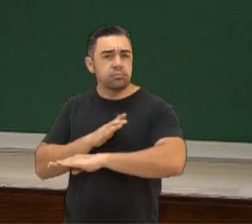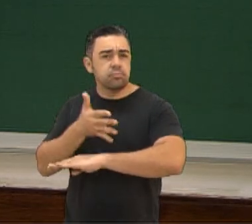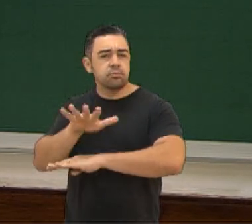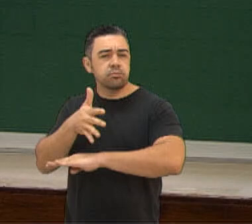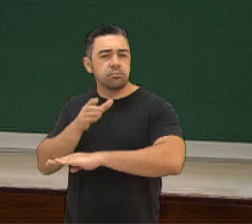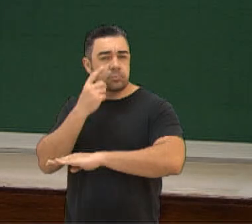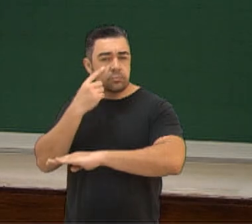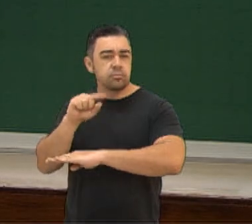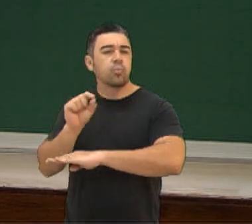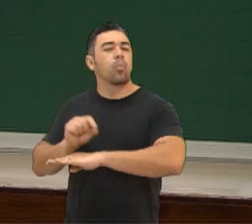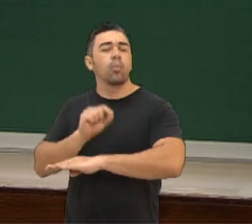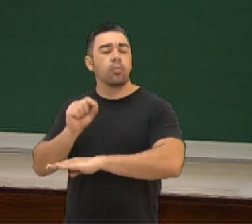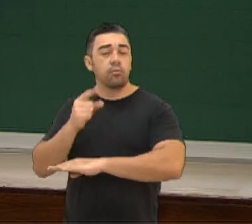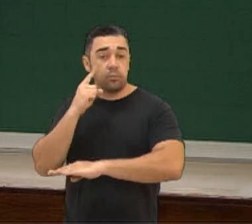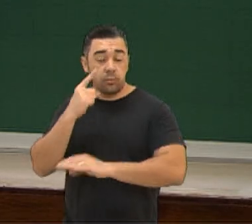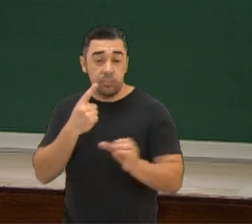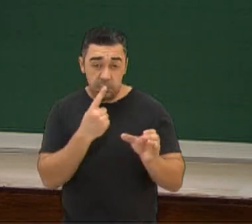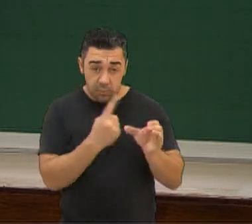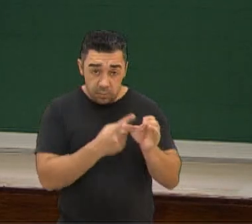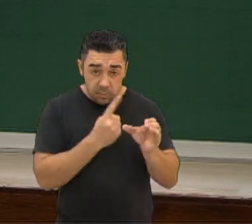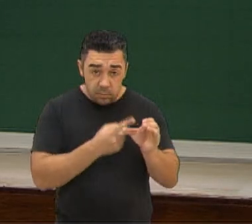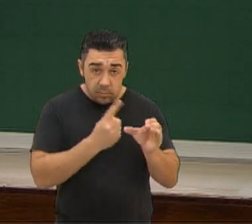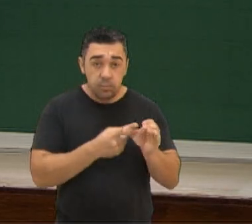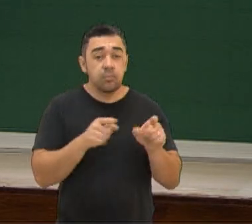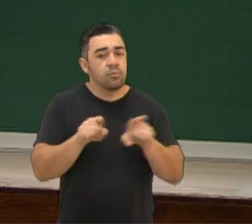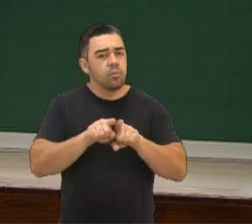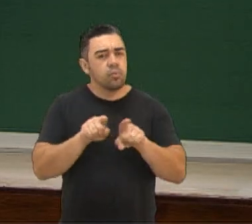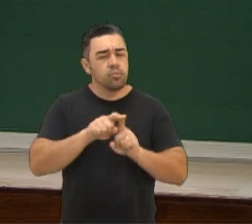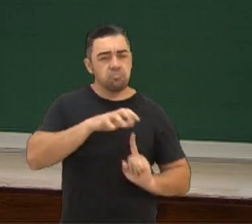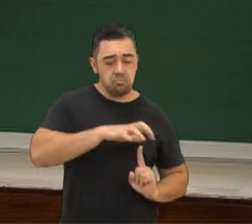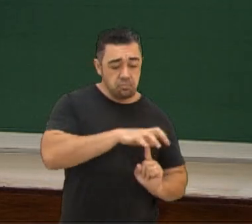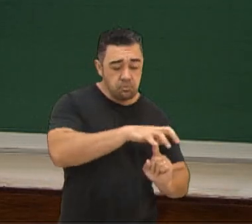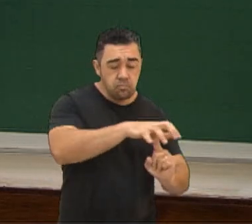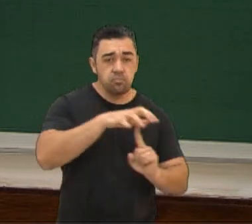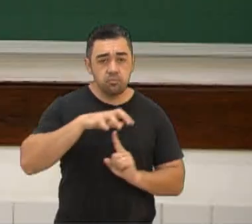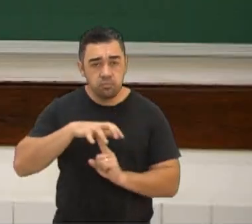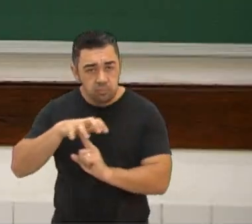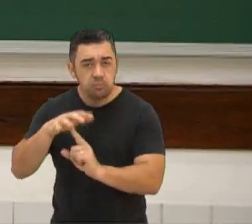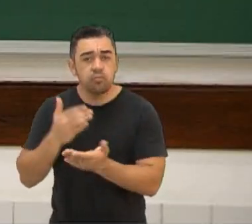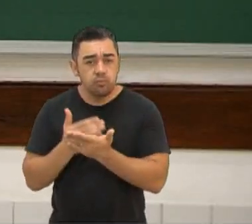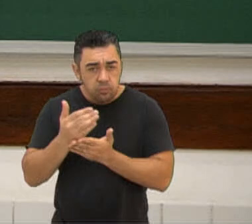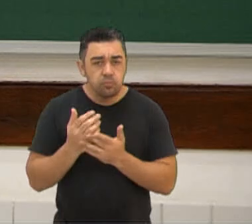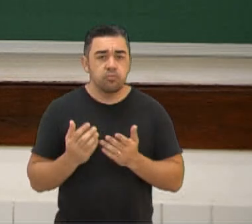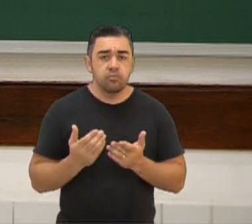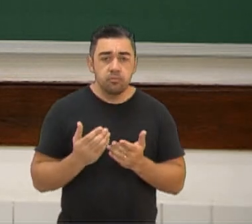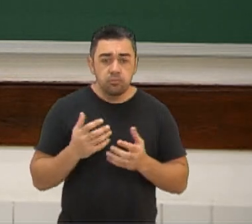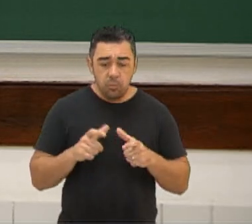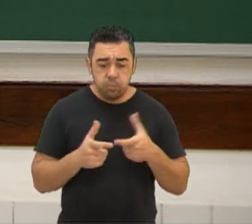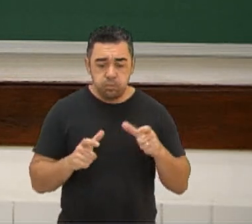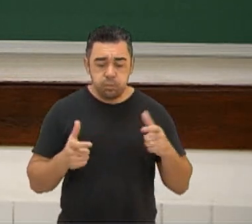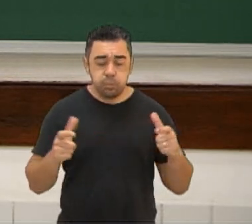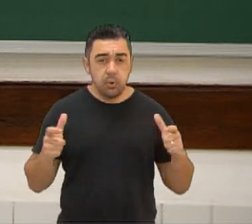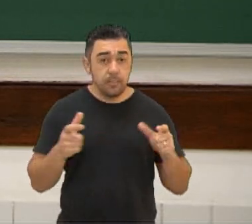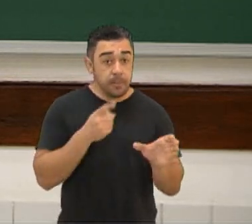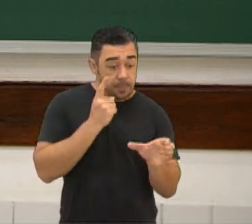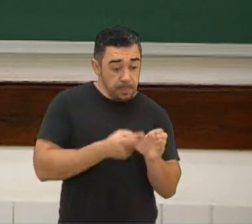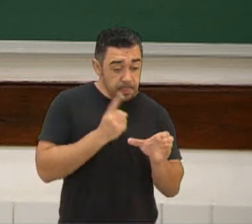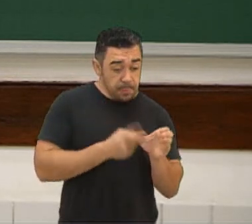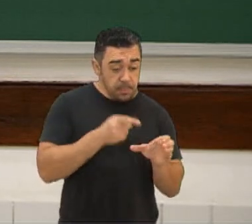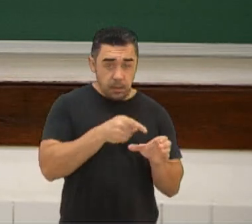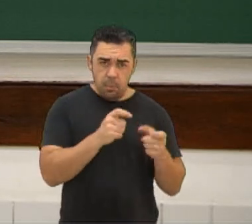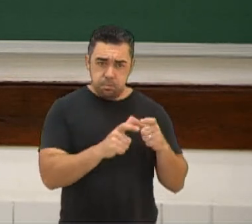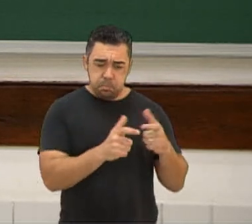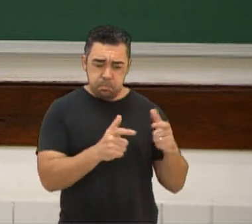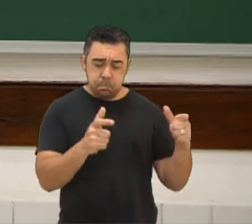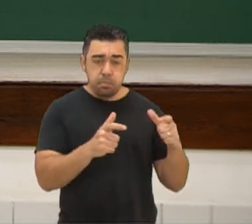ver o seguinte, as cidades e o comércio começam a se intensificar. Quando a cidade, o comércio começa